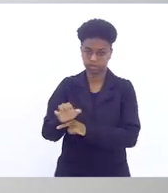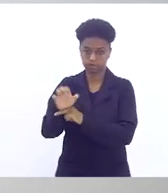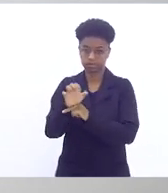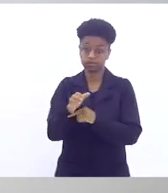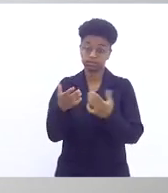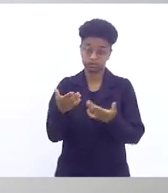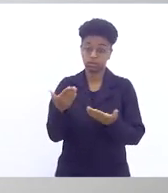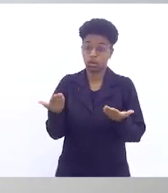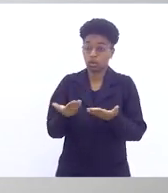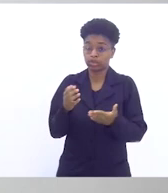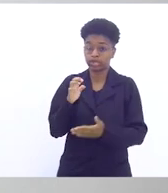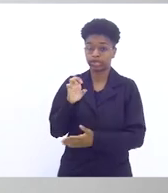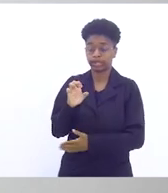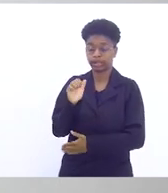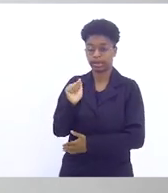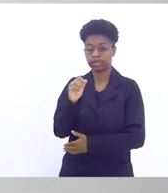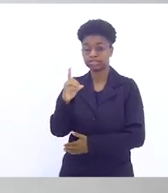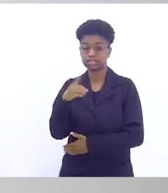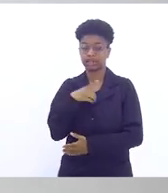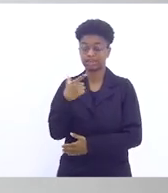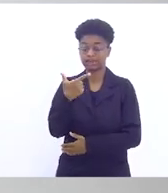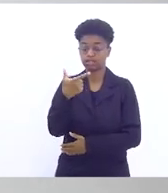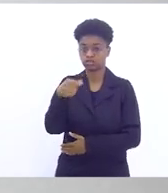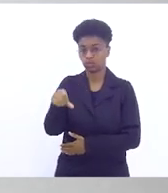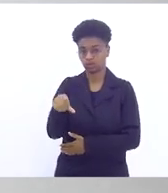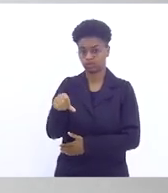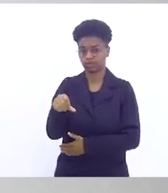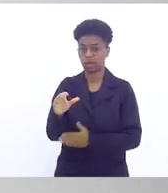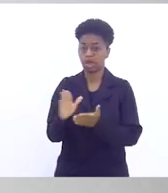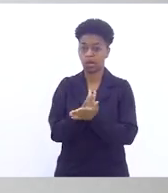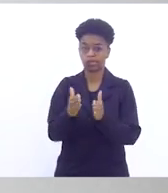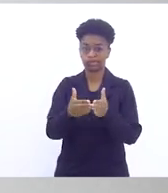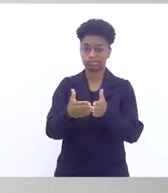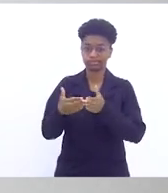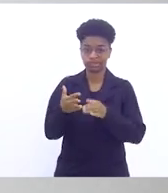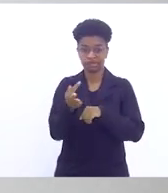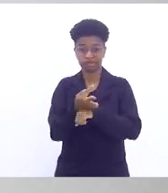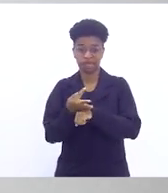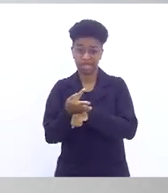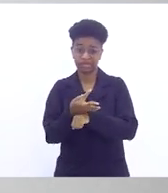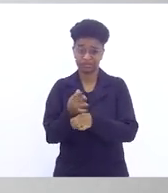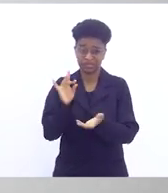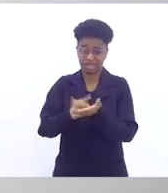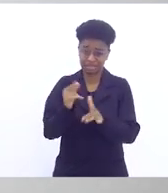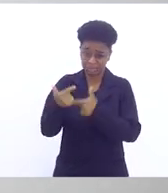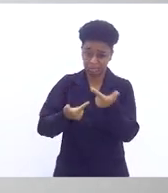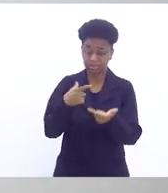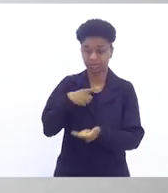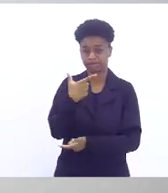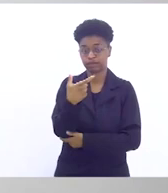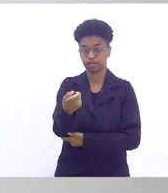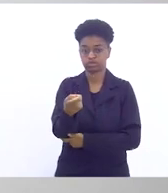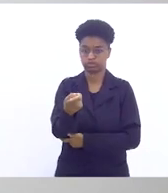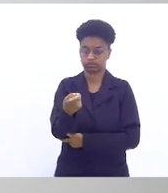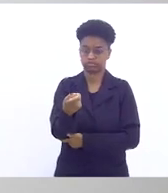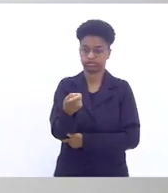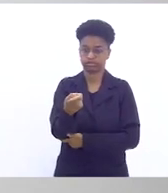hoje no iate tem 29 alguns de licença férias etc temos efetivamente 20